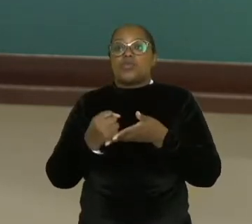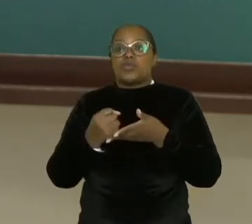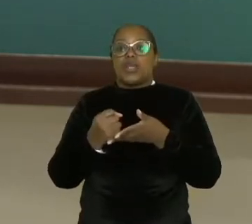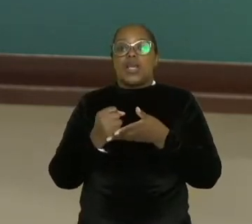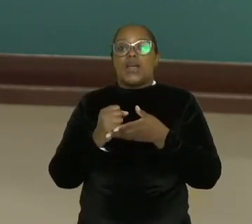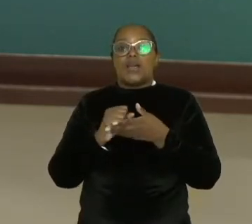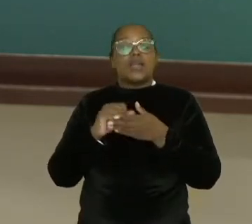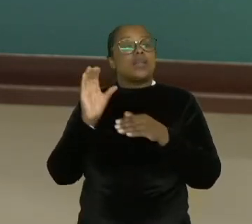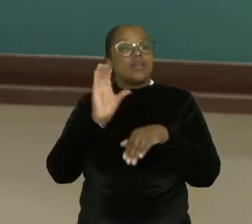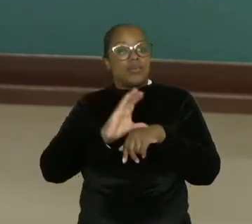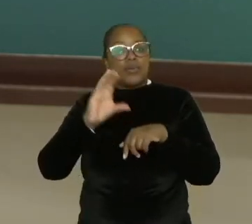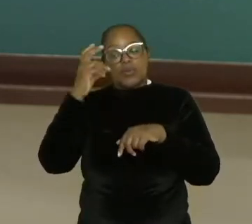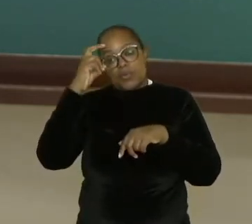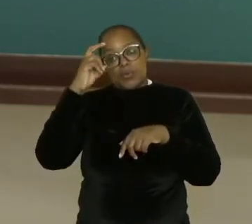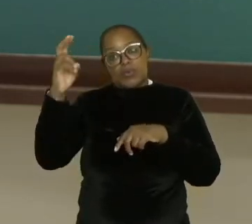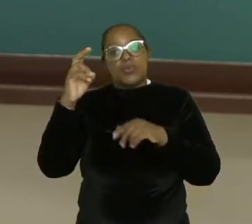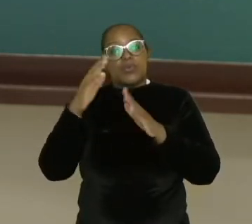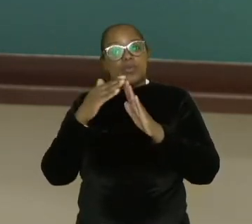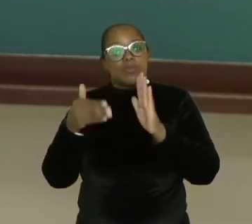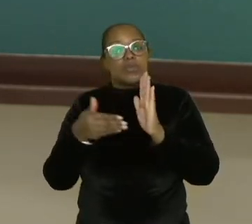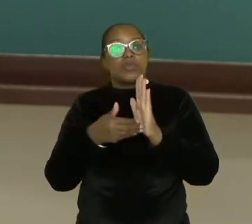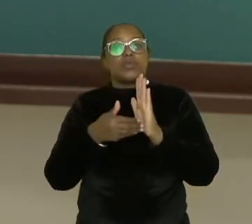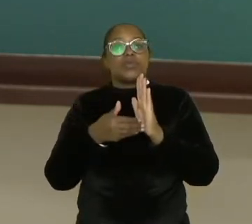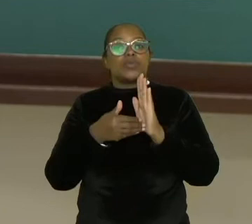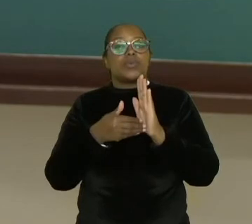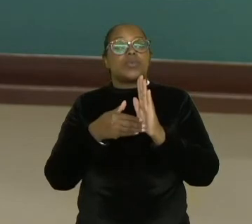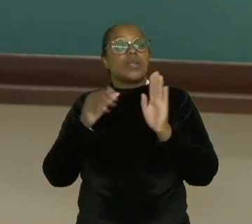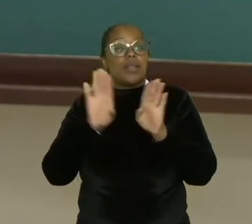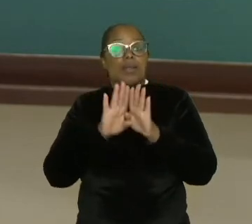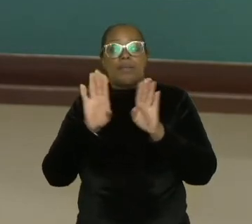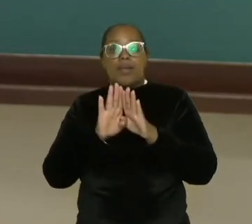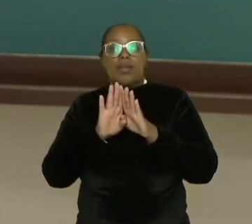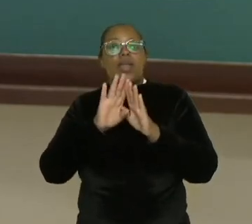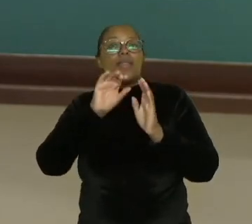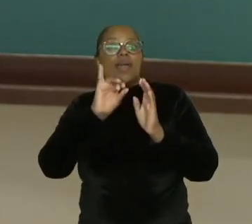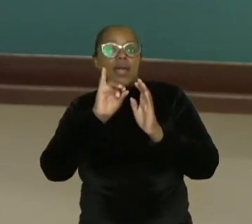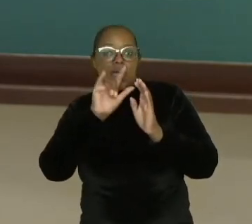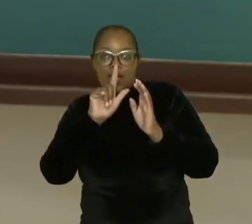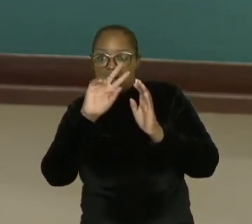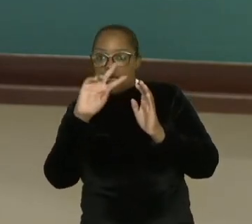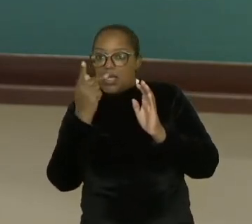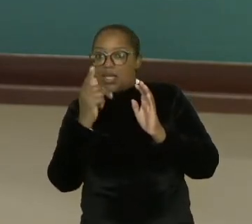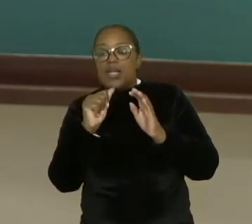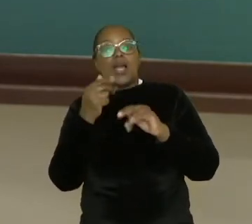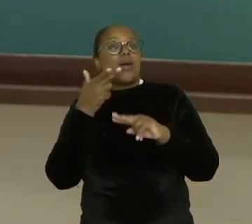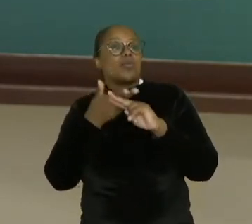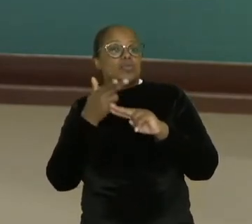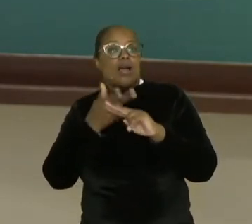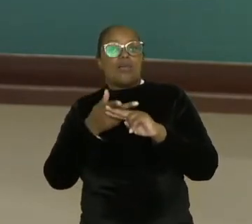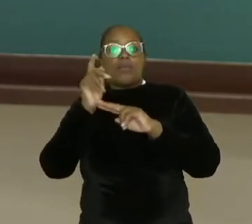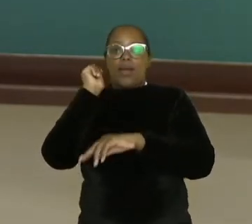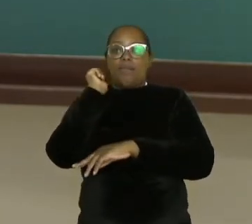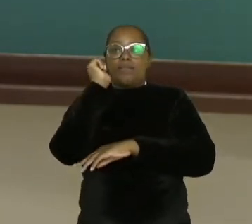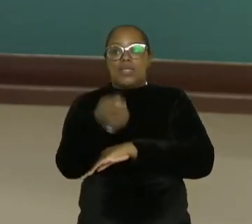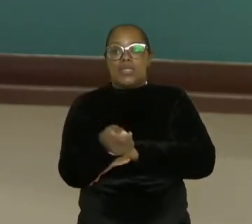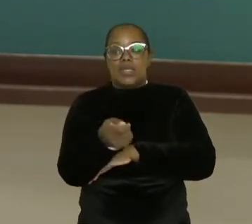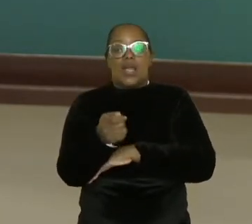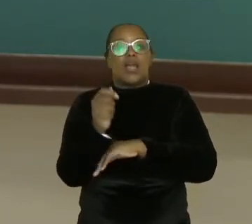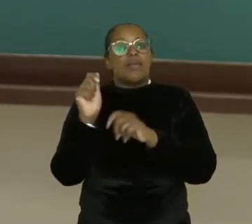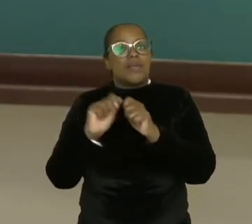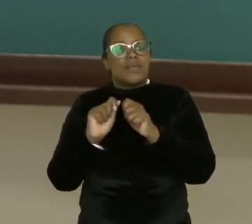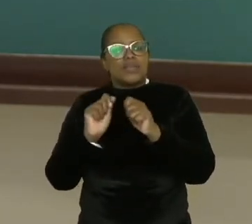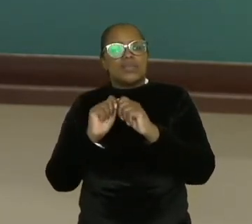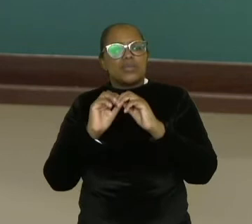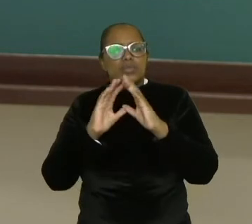E culturalmente aquelas pessoas da ilha da Polinésia usavam aquela prancha para pescar, né, para sobrevivência.